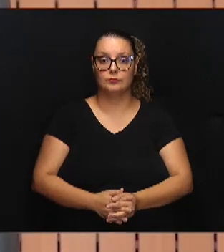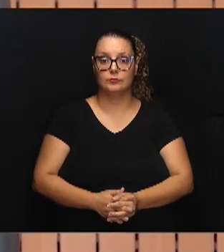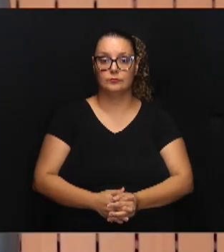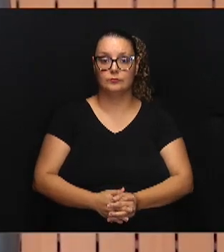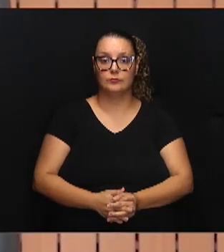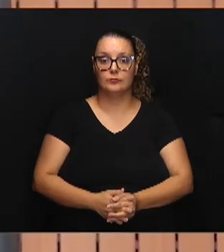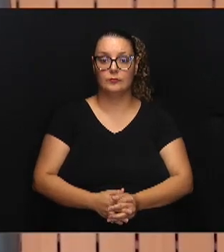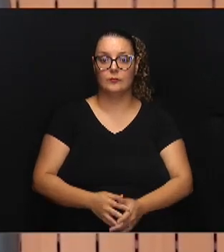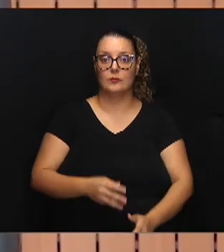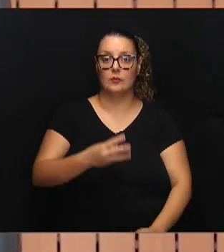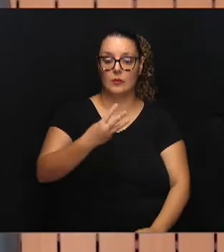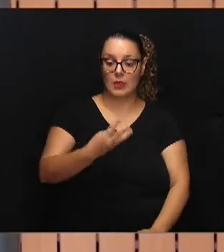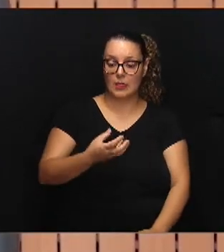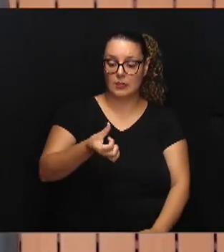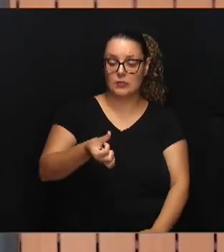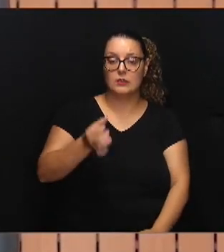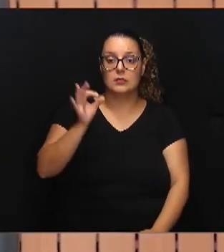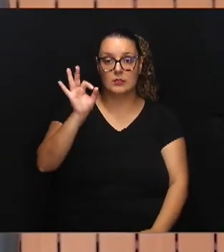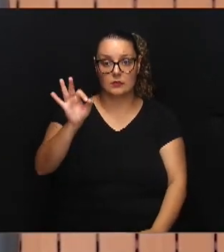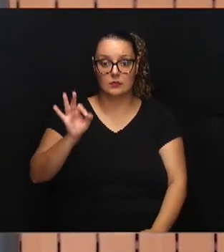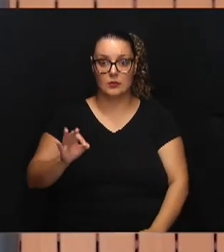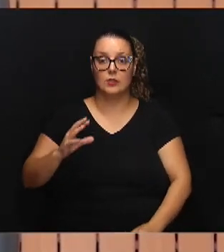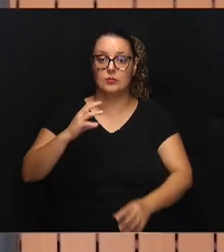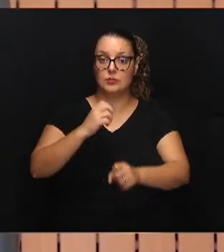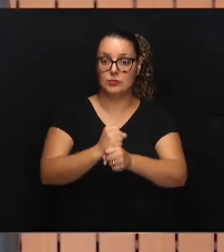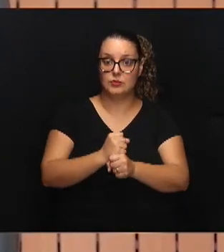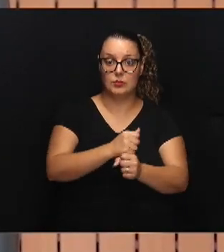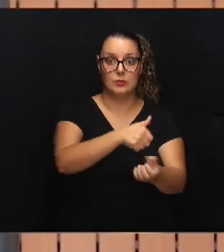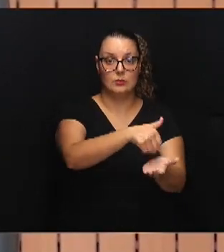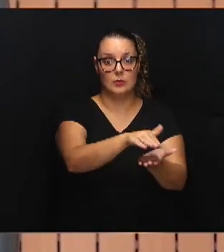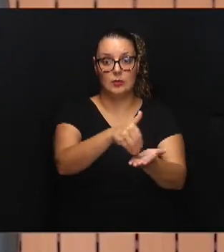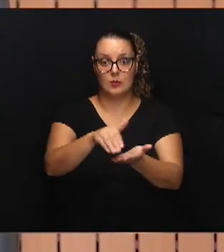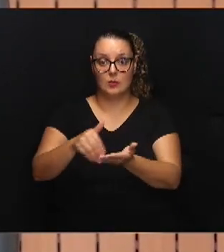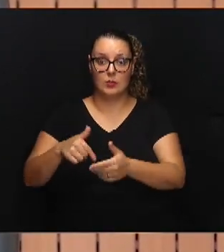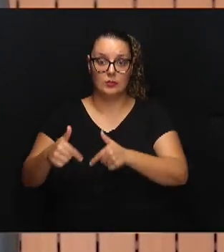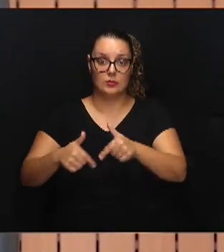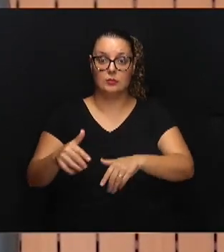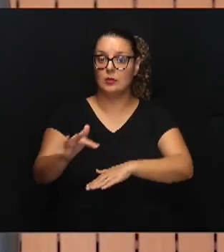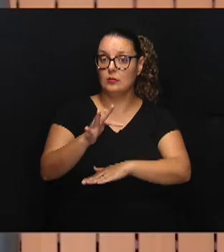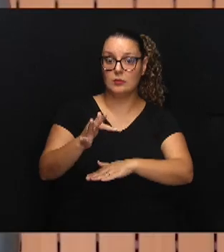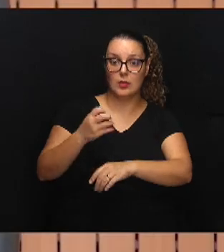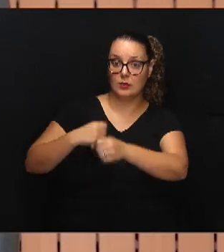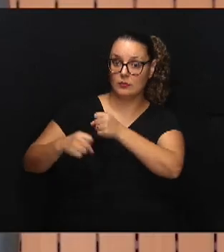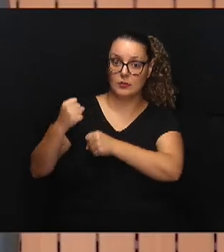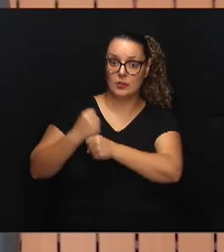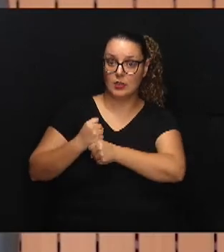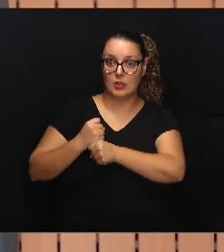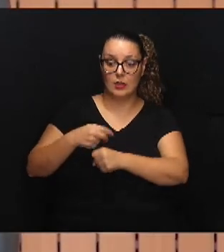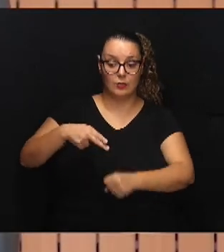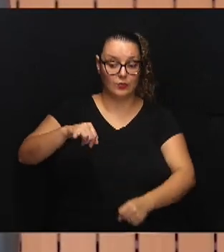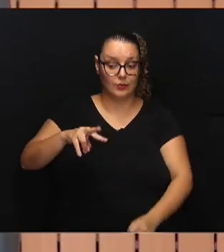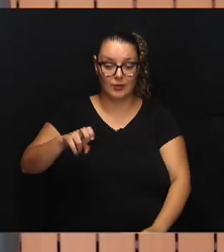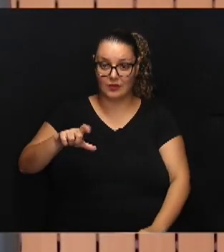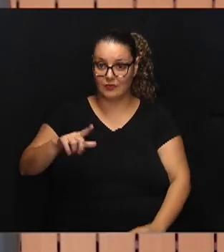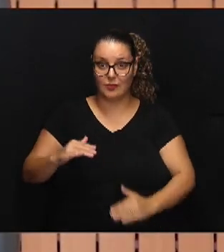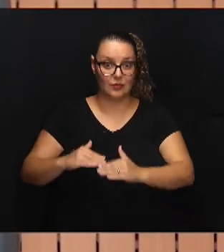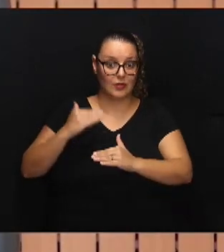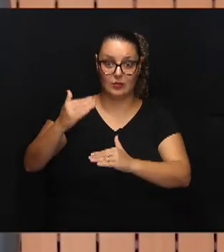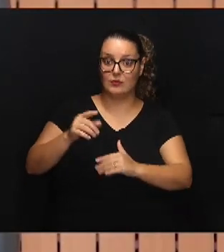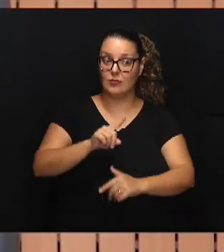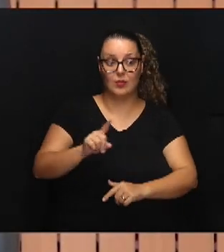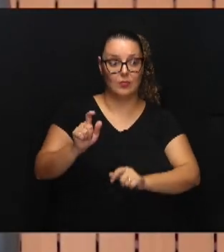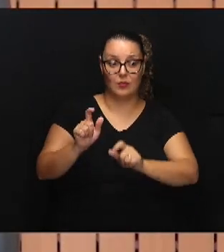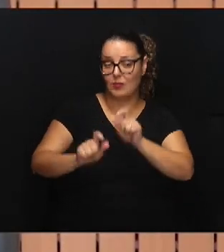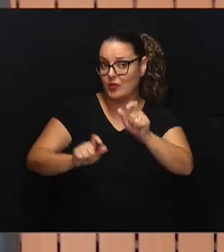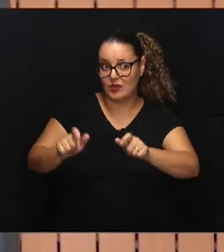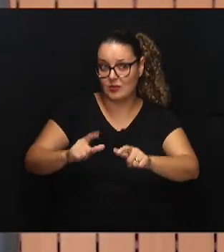São 36% de todas as demissões do emprego formal ano passado. É um nível recorde. Não é porque as pessoas estão saindo